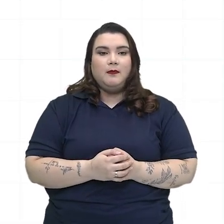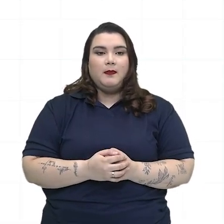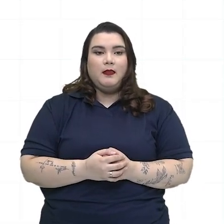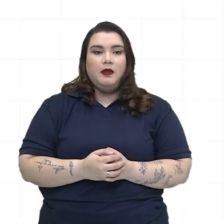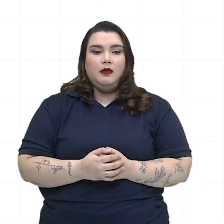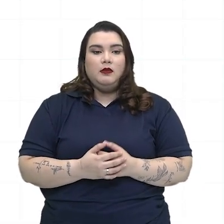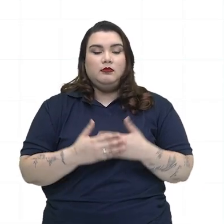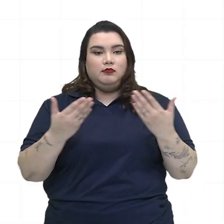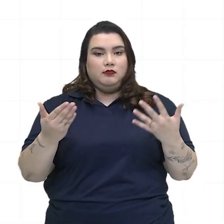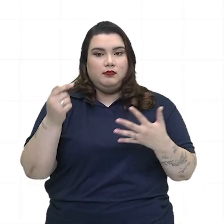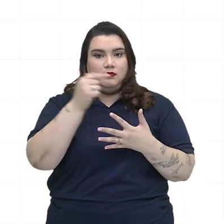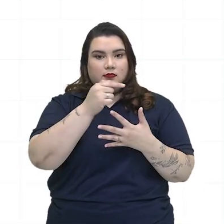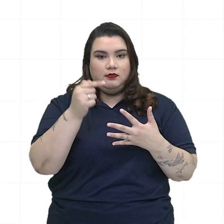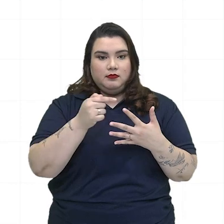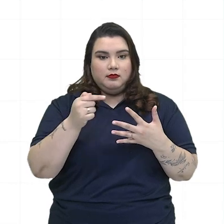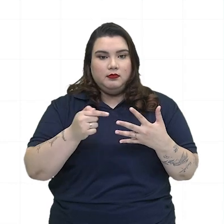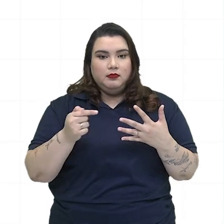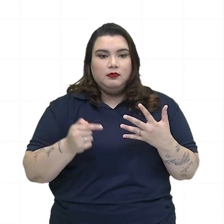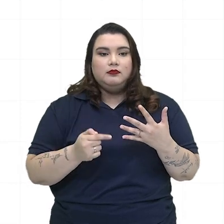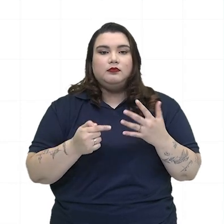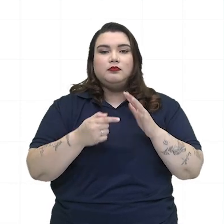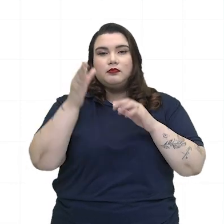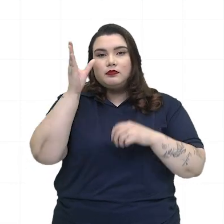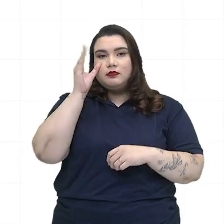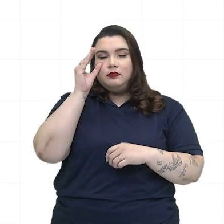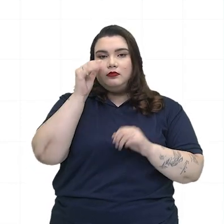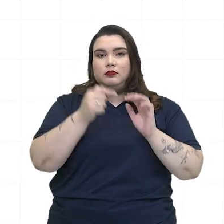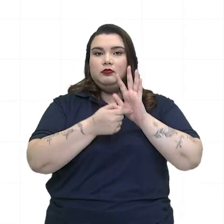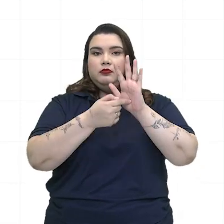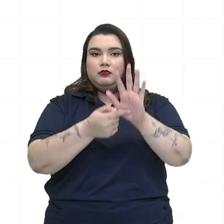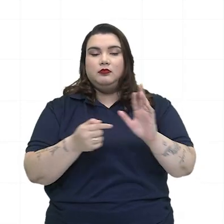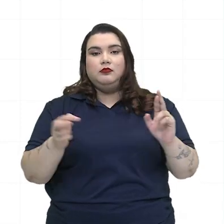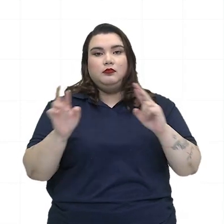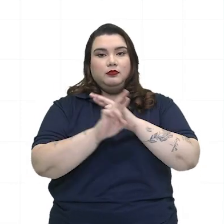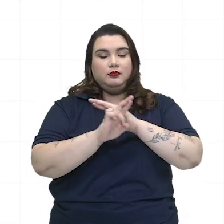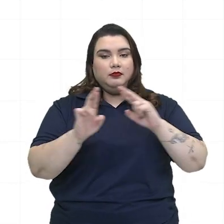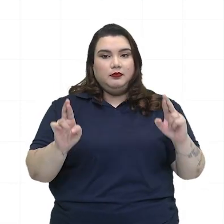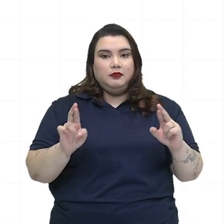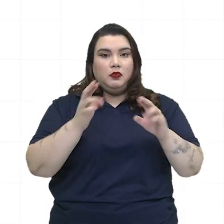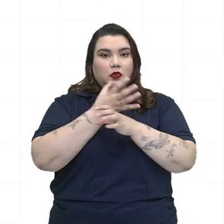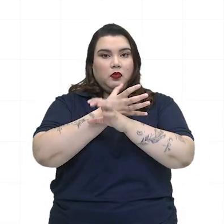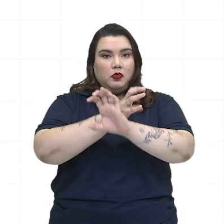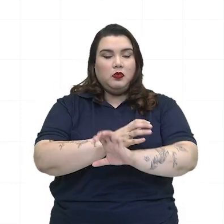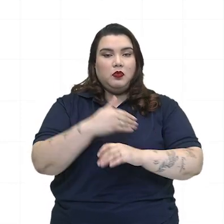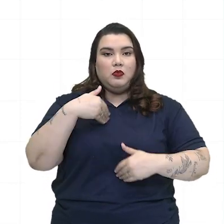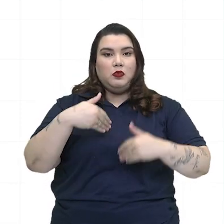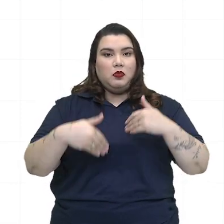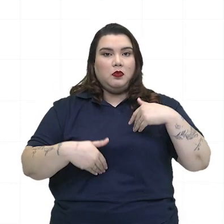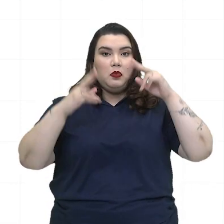essas aí foram algumas curiosidades no que diz respeito ao esqueleto humano,